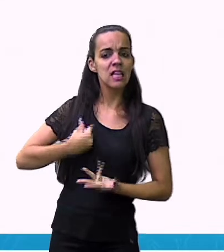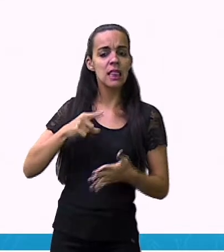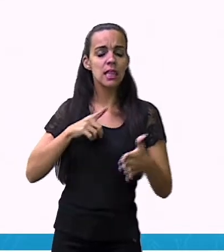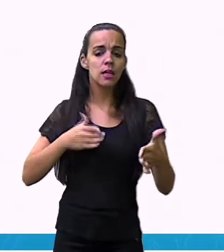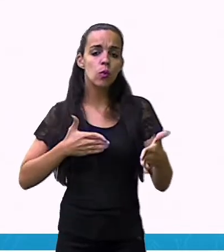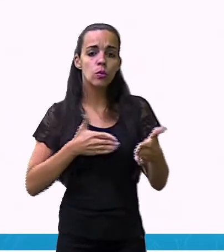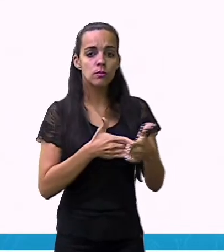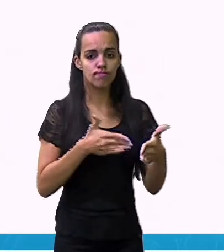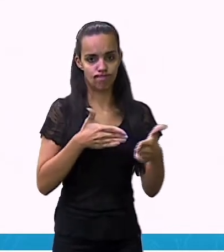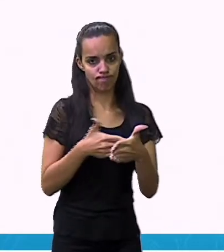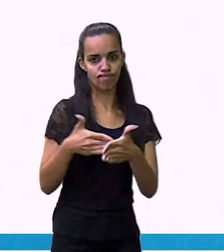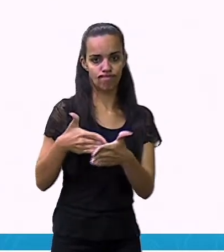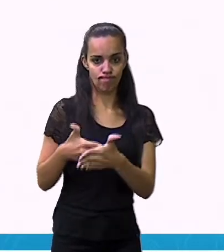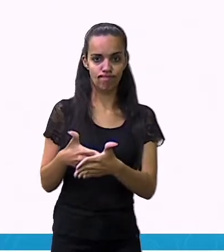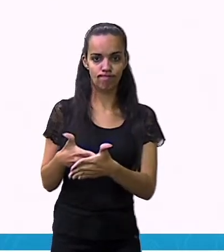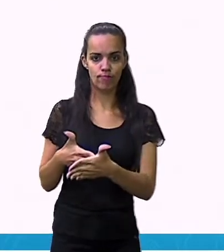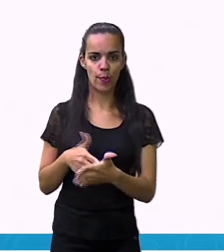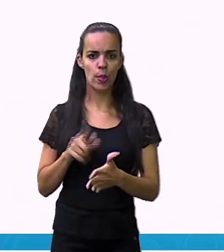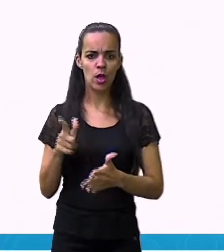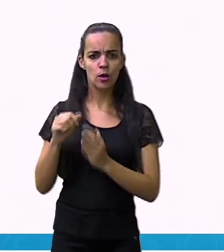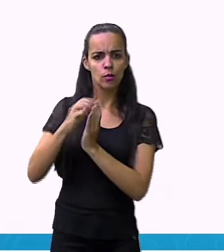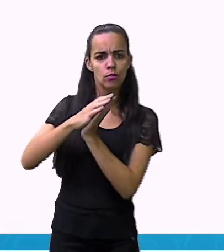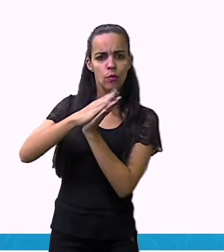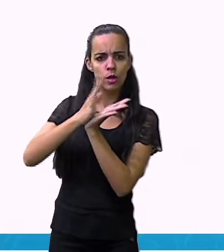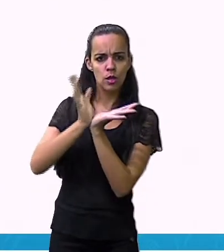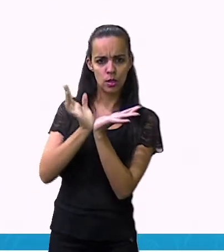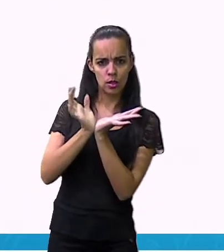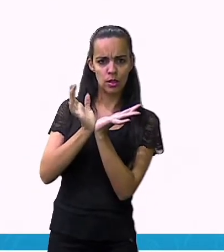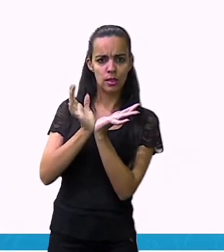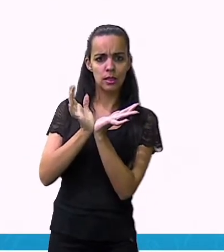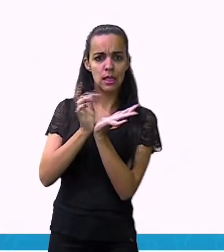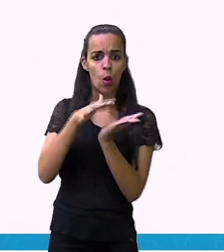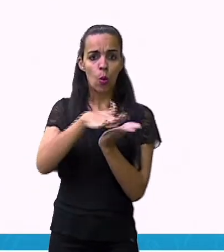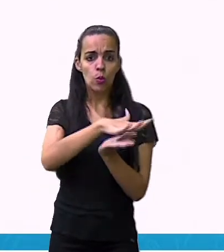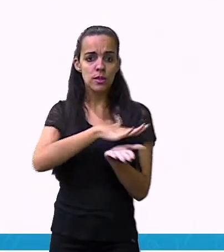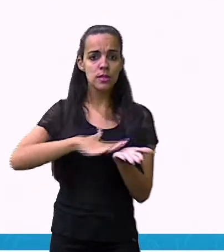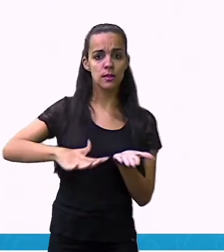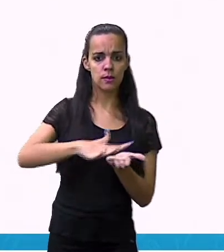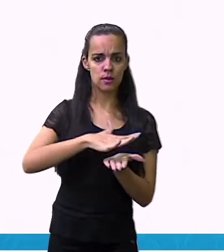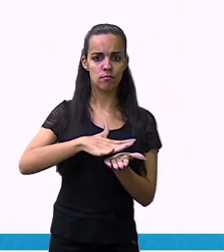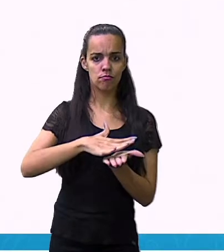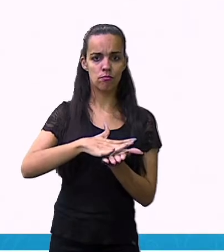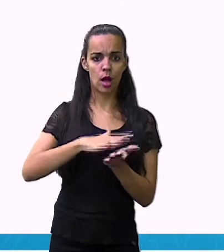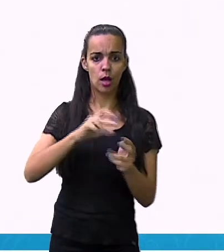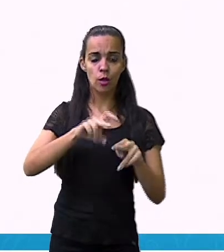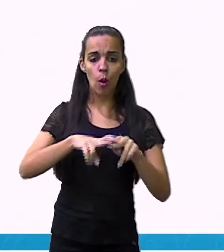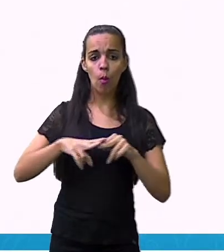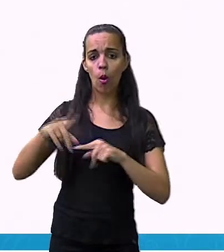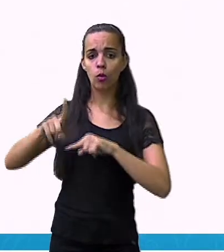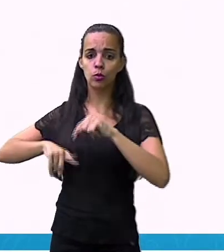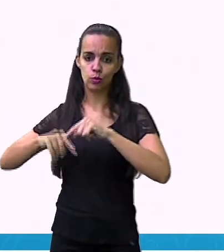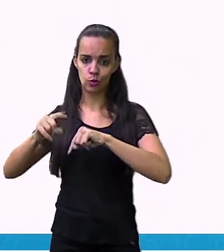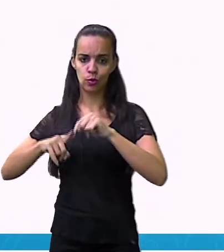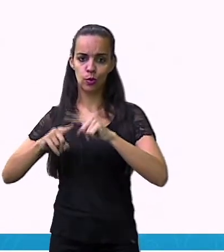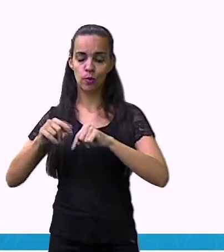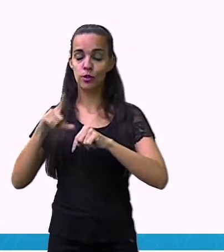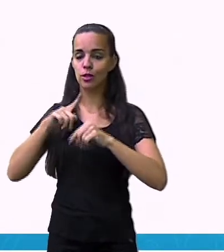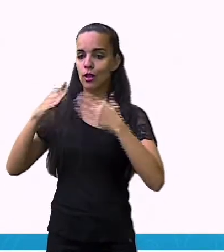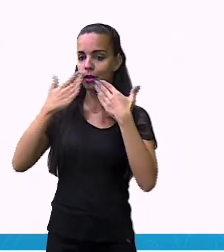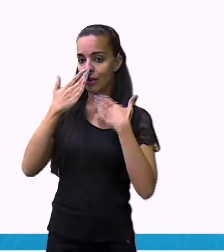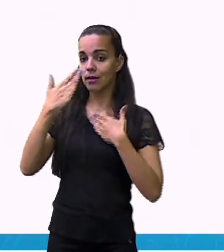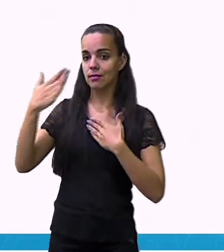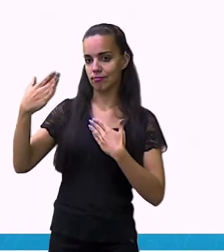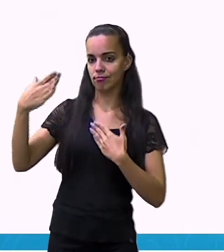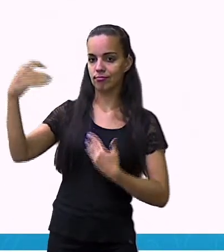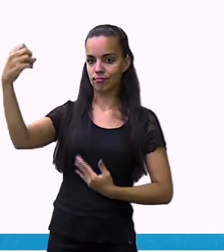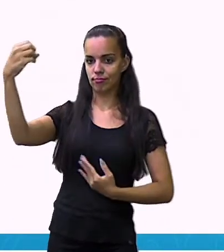de um obstáculo. Então, uma sombra é a ausência da luz, tá bom? Uma